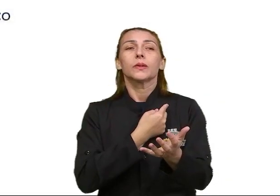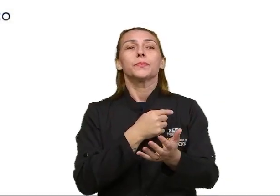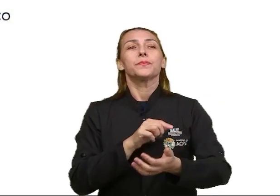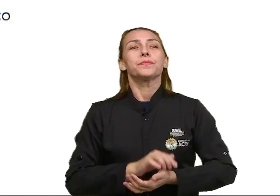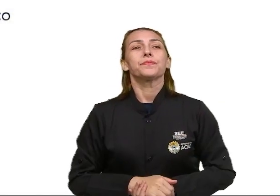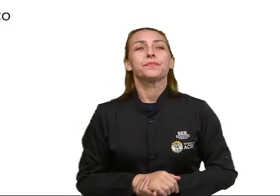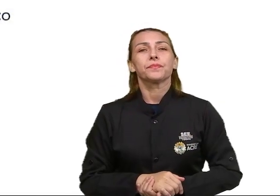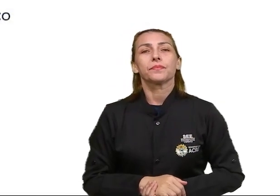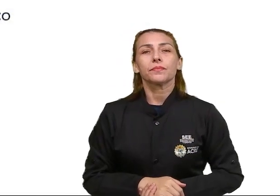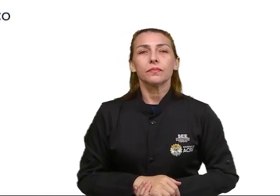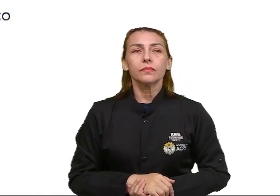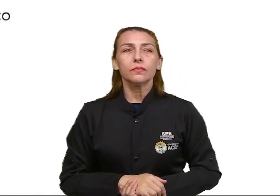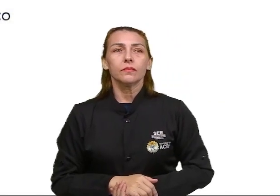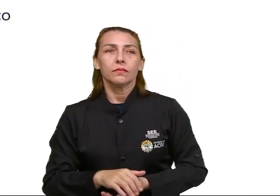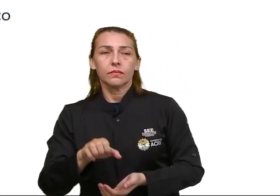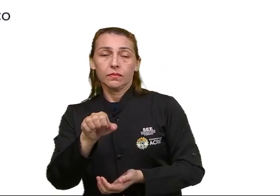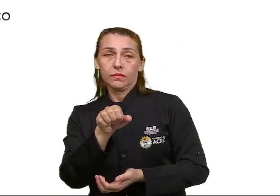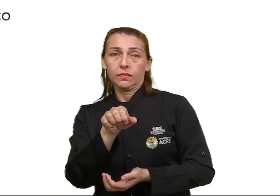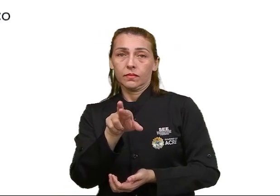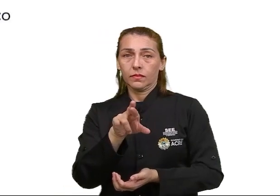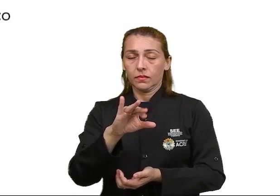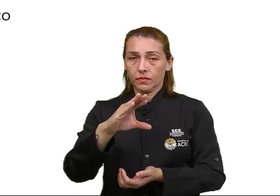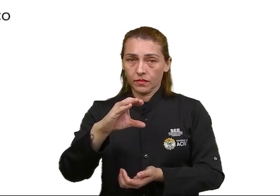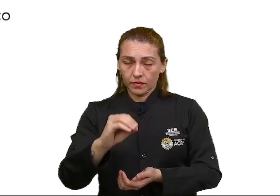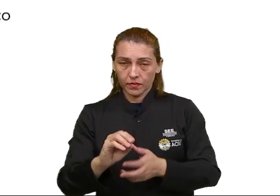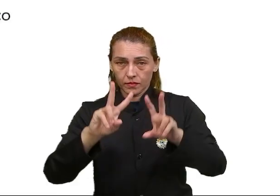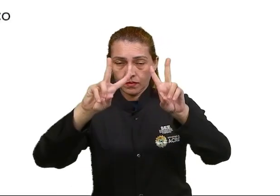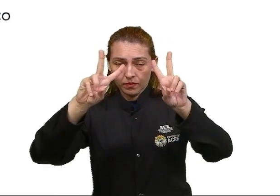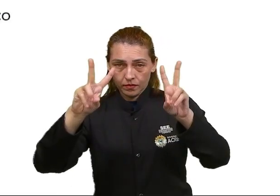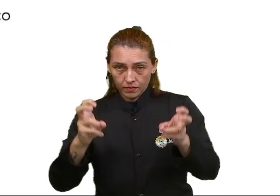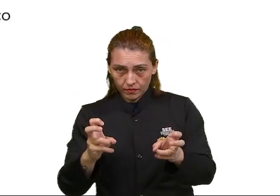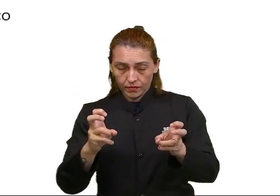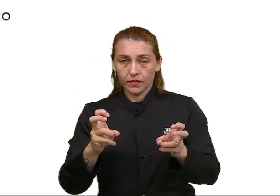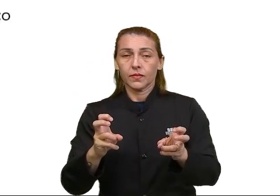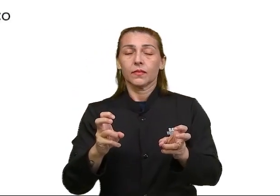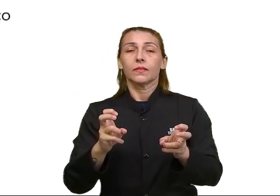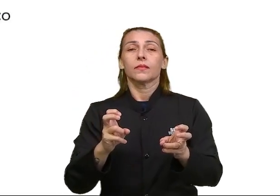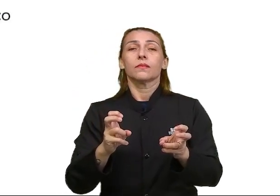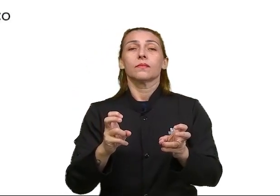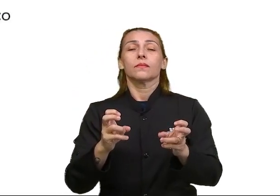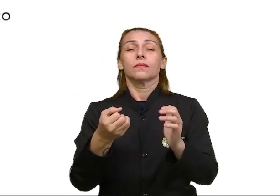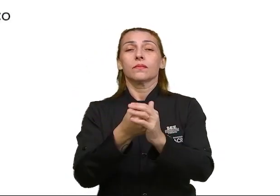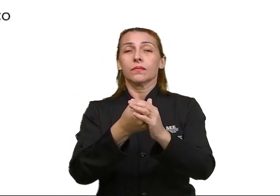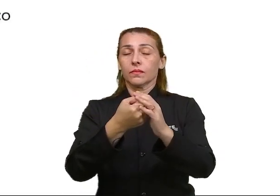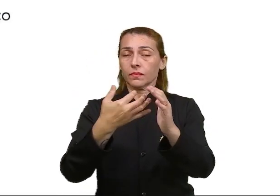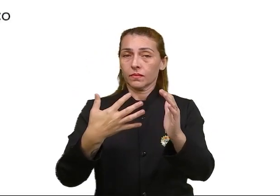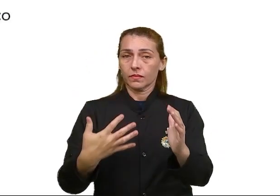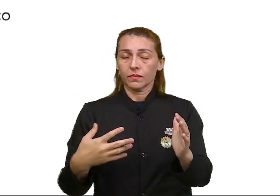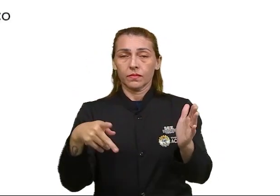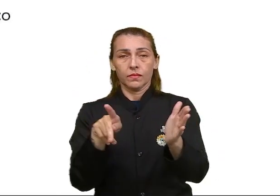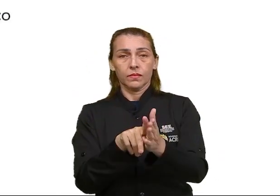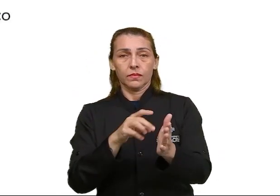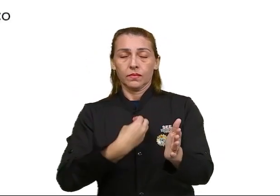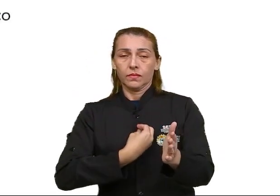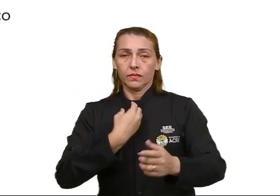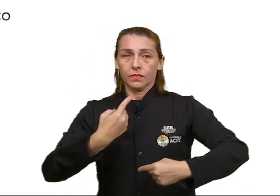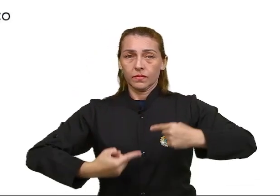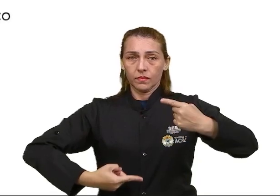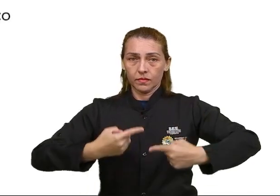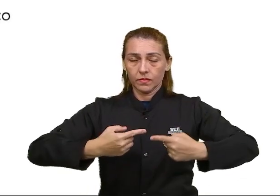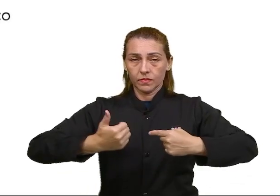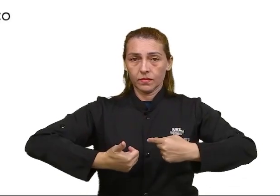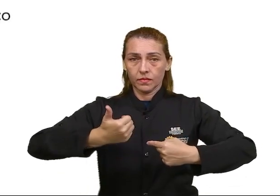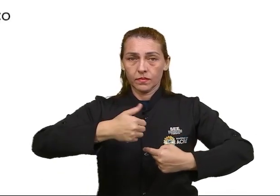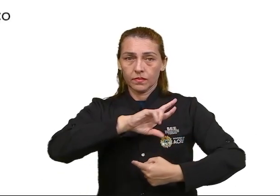análise. Érico Veríssimo tematiza em obra ficcional o seguinte aspecto característico da vida política durante a